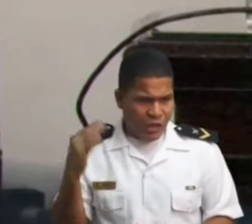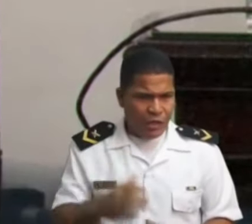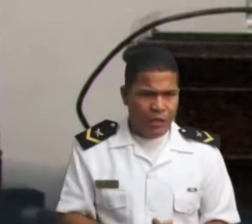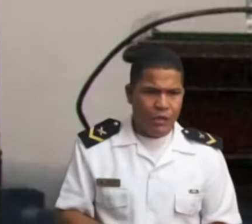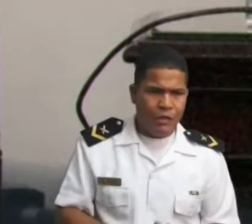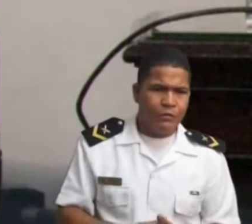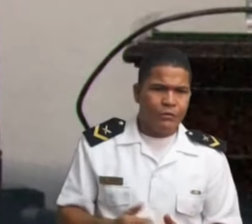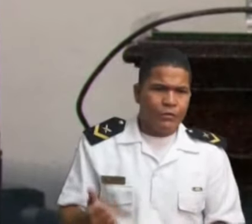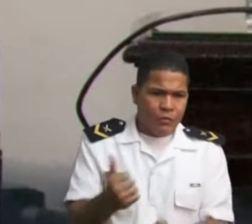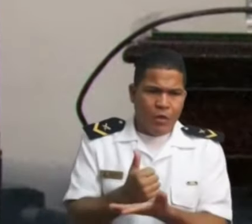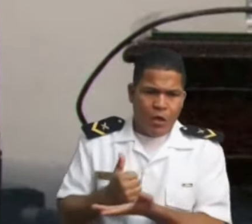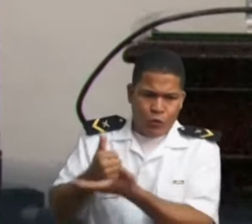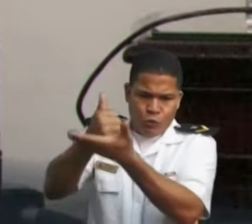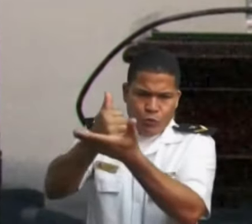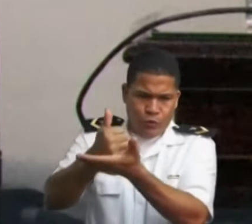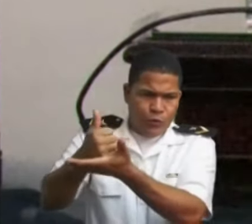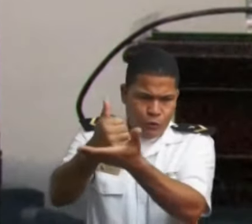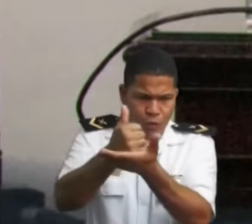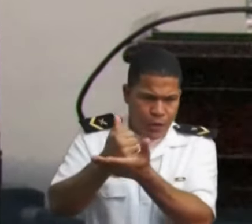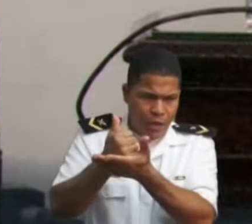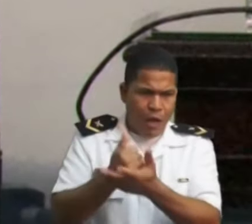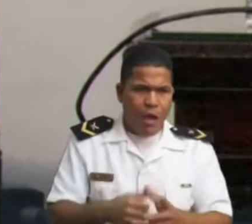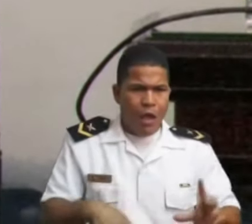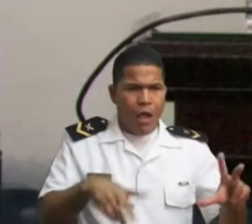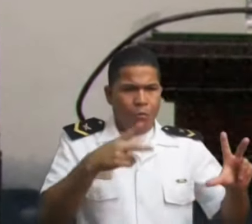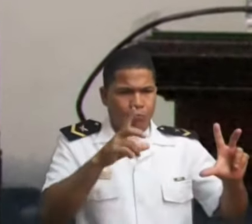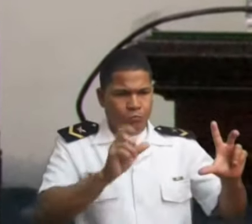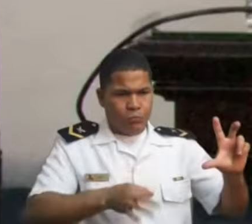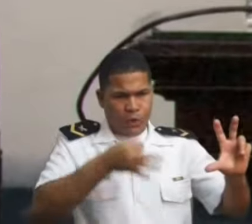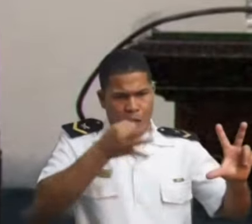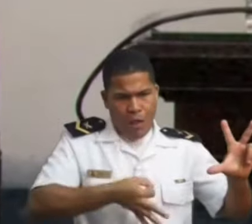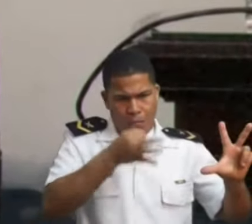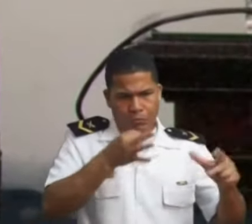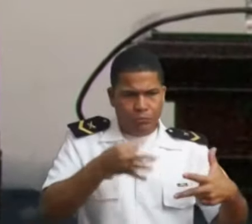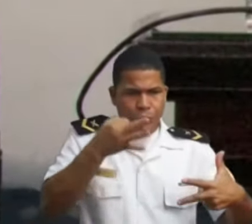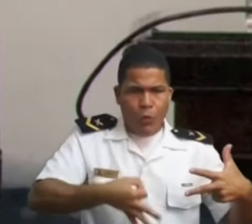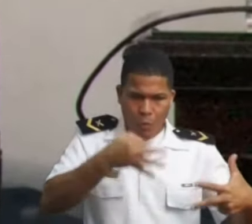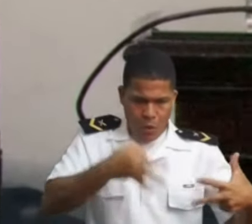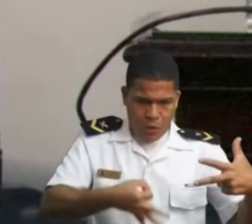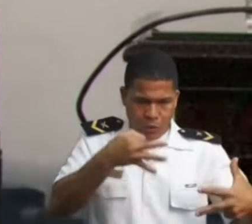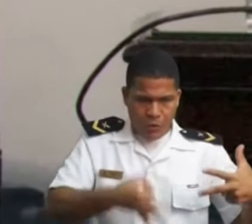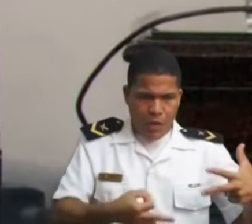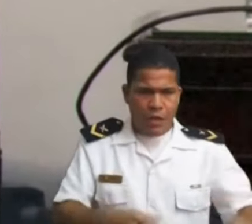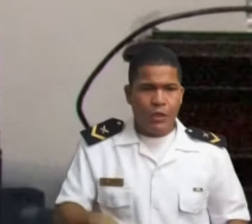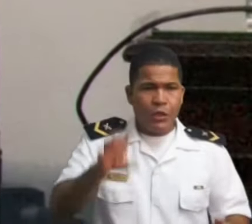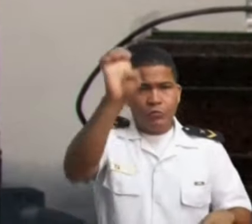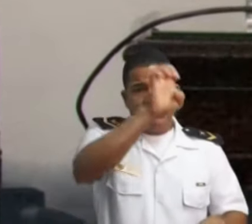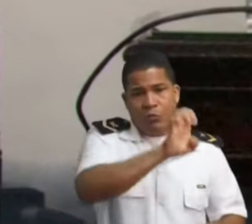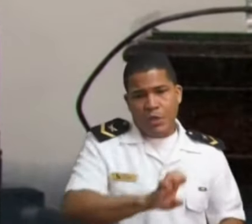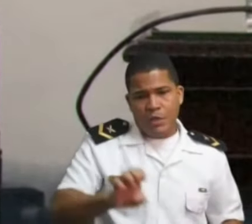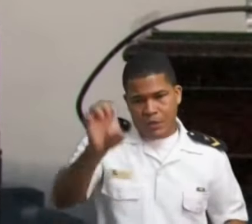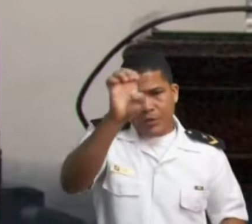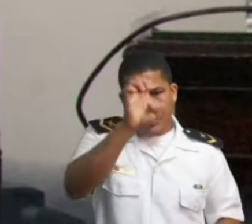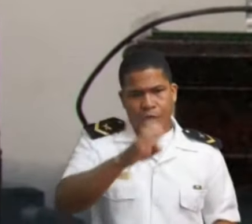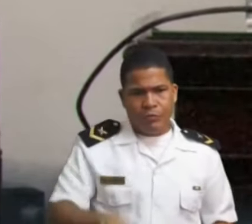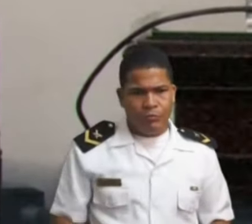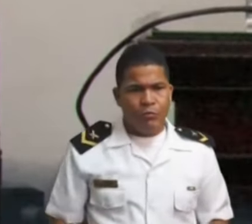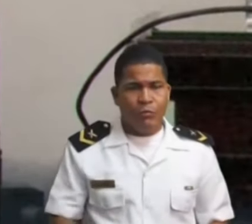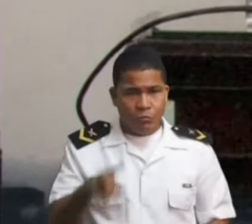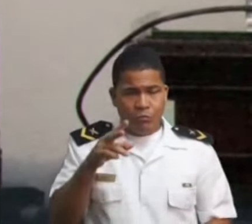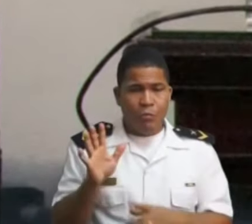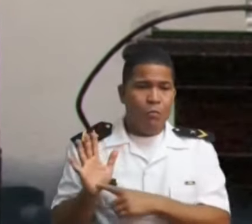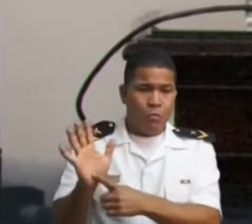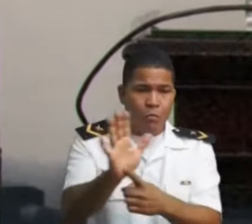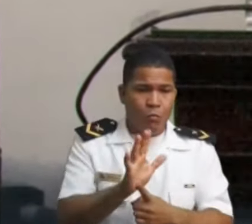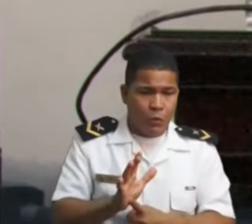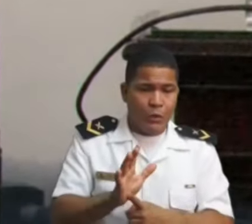auxiliar do Poder Judiciário, com jurisdição em todo o território nacional. E tal dimensão remete a um